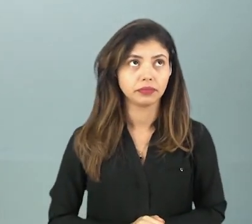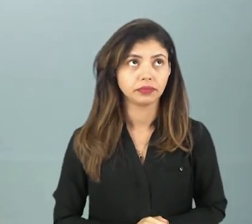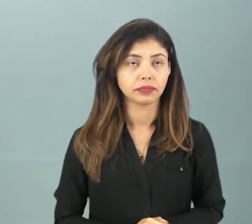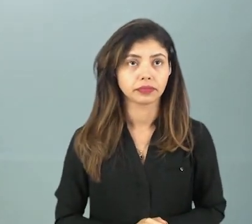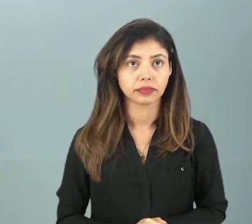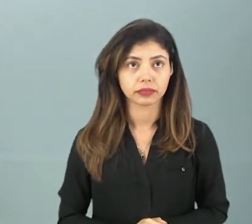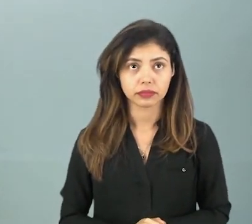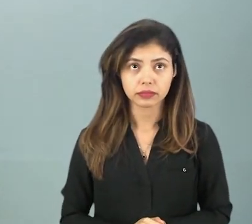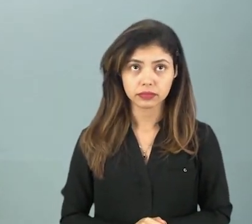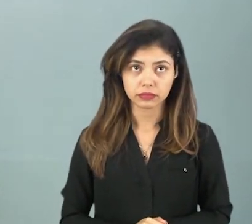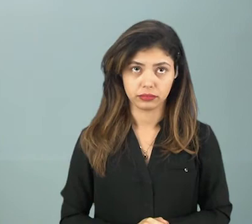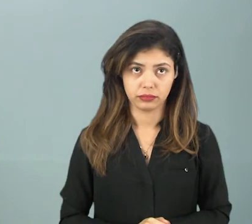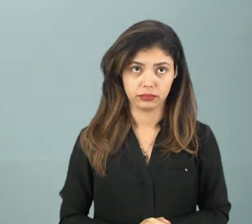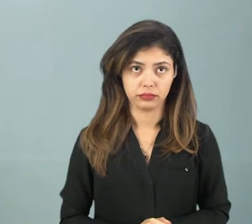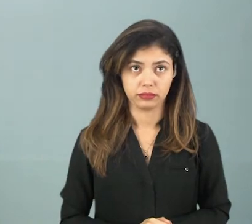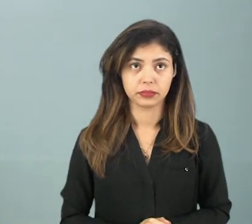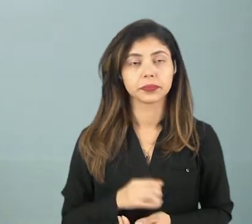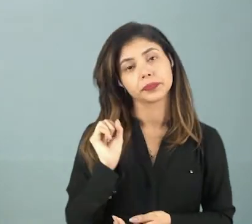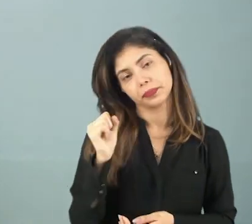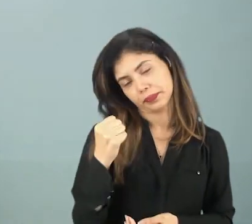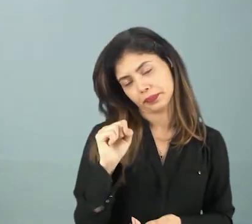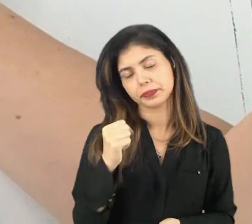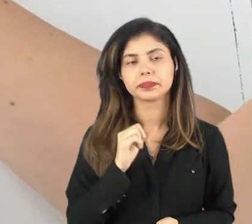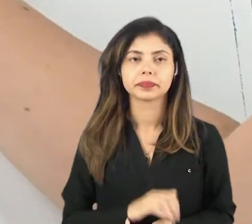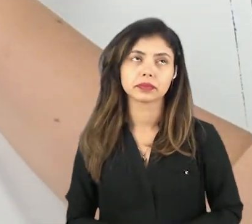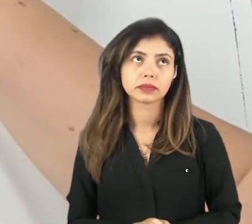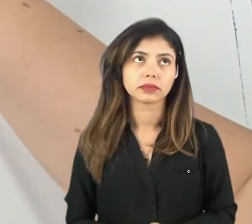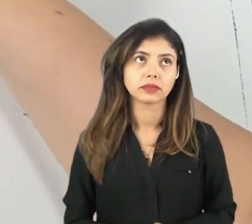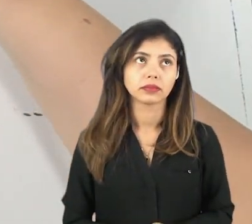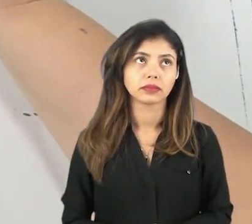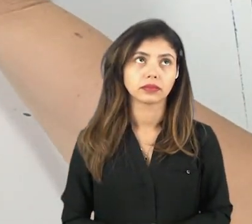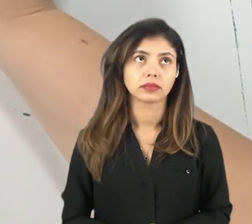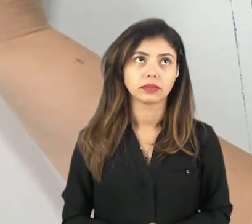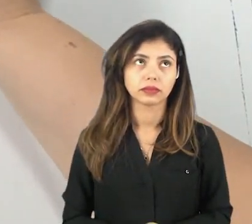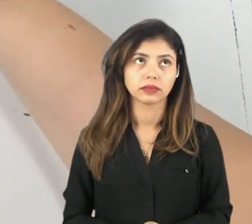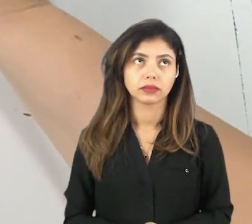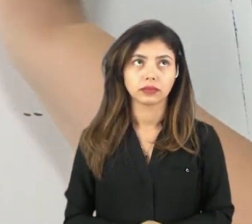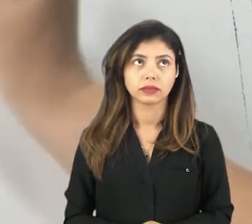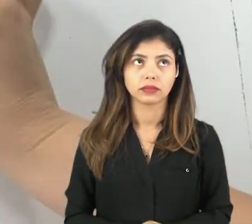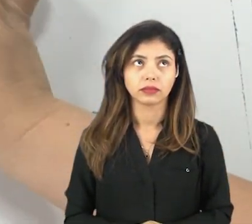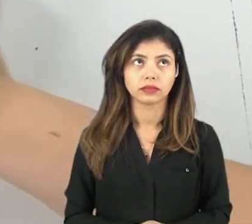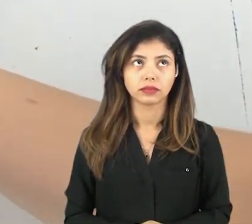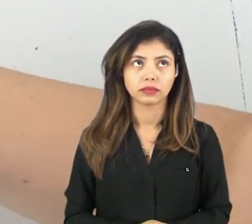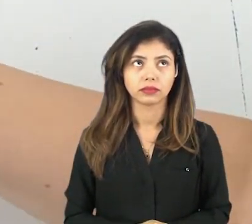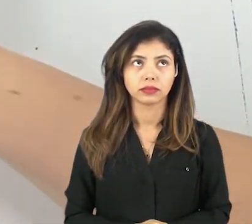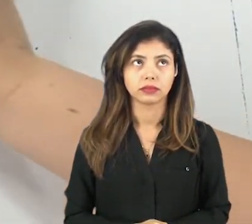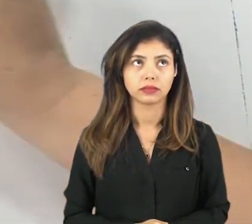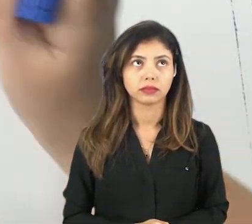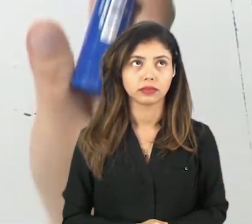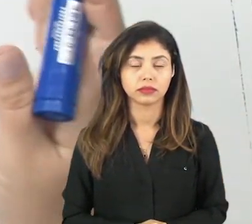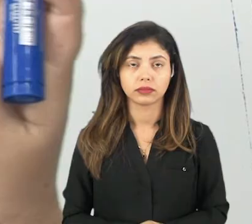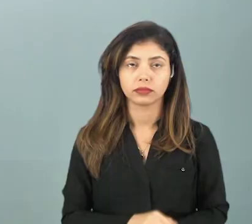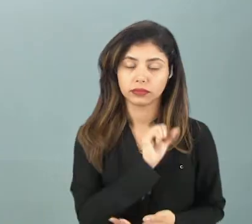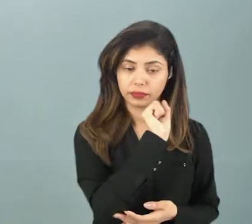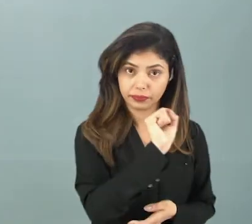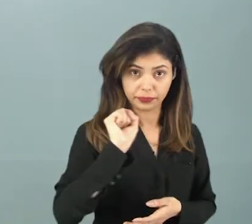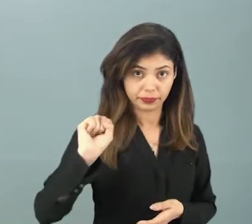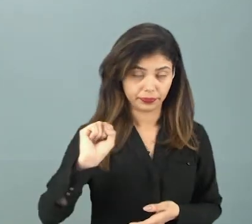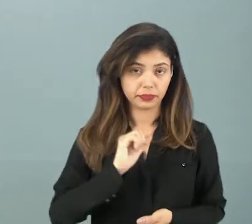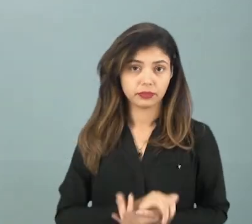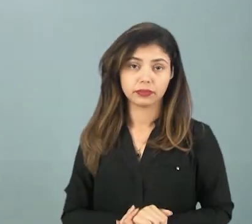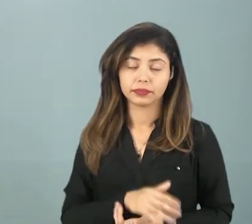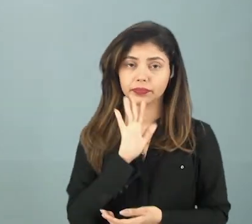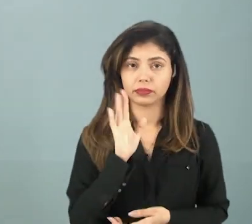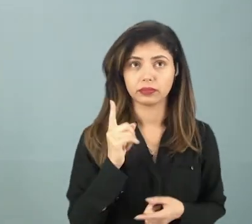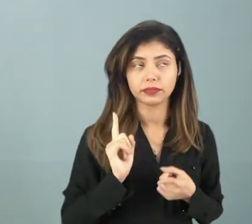quantidade foi 8. 8 mais, né? Essa é a quantidade.